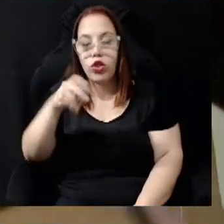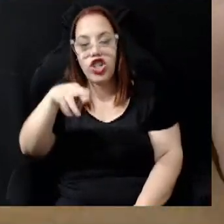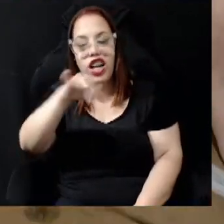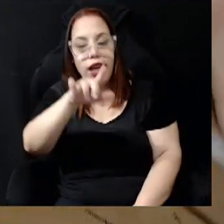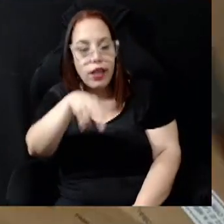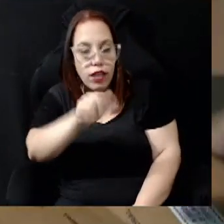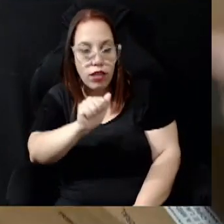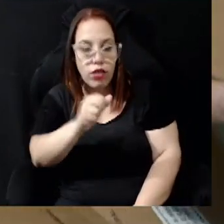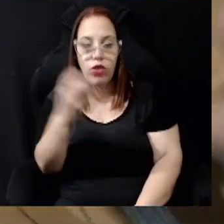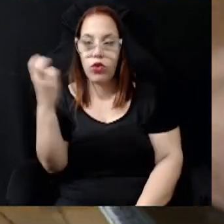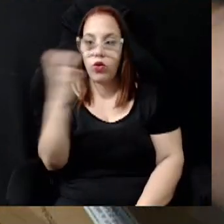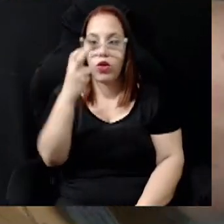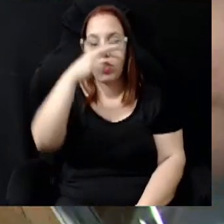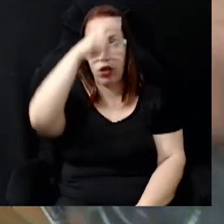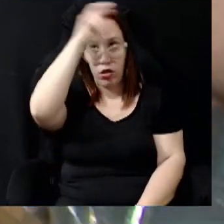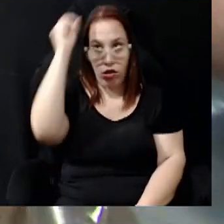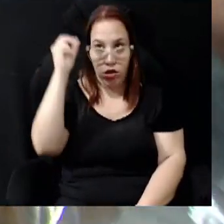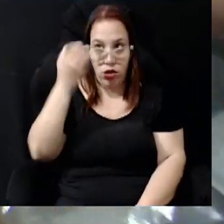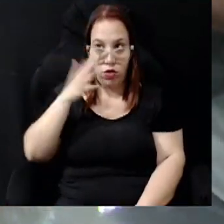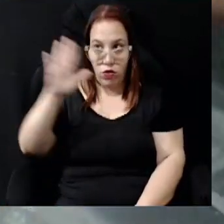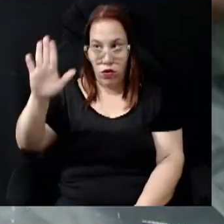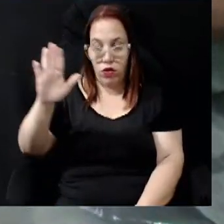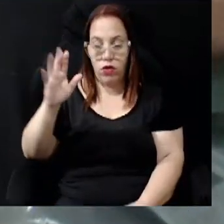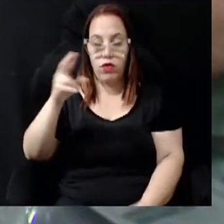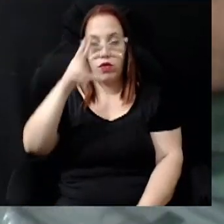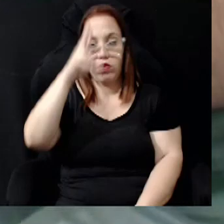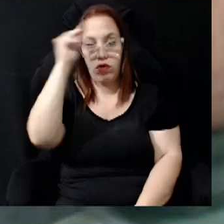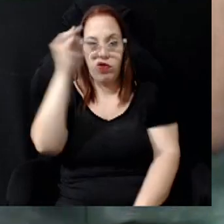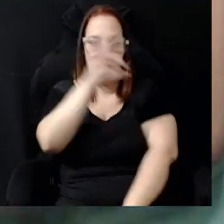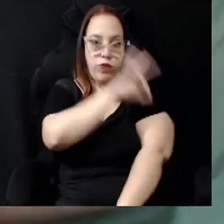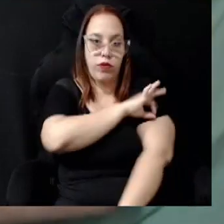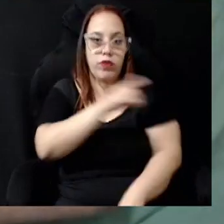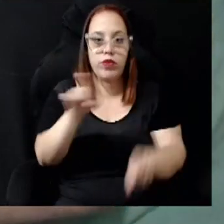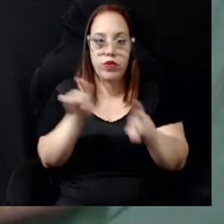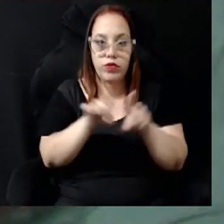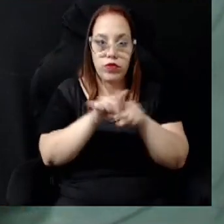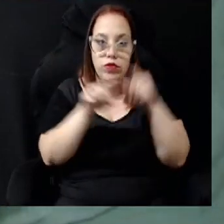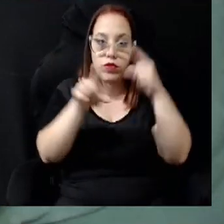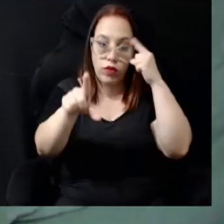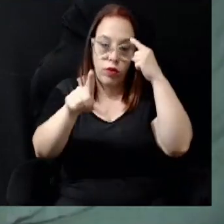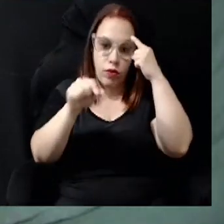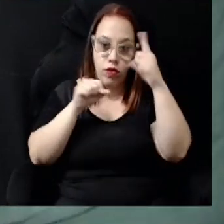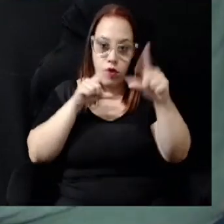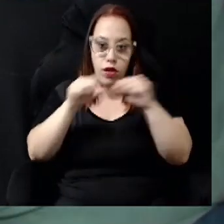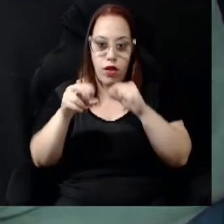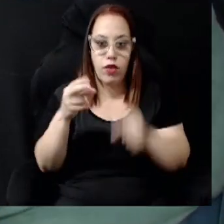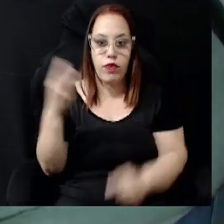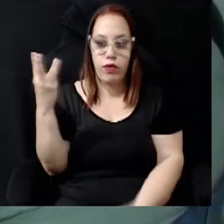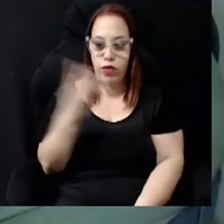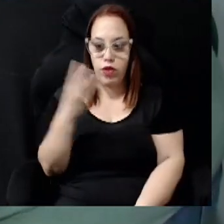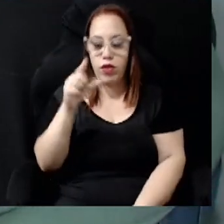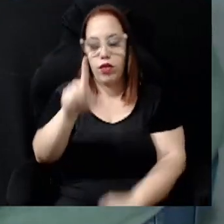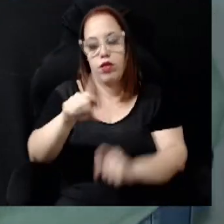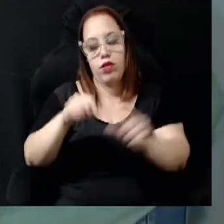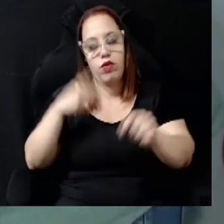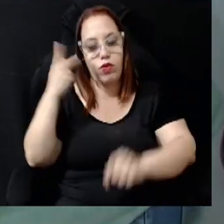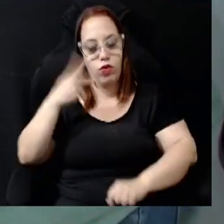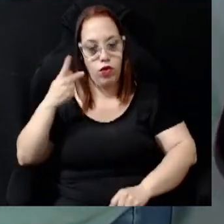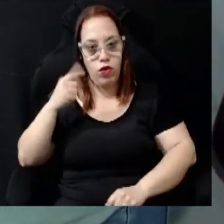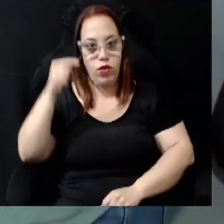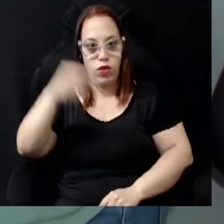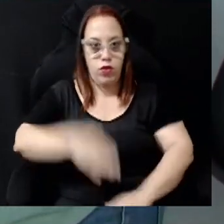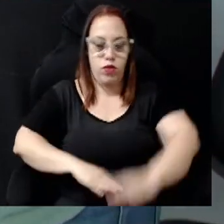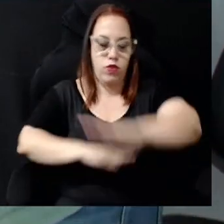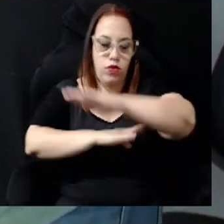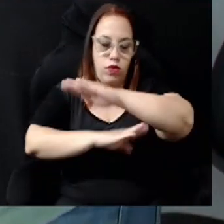candidatos à Prefeitura de Campinas, e também a escolha das 33 cadeiras para ocupar aqui na Câmara